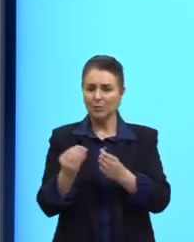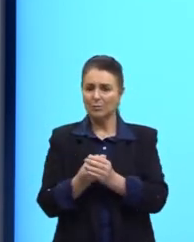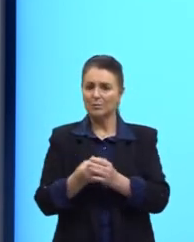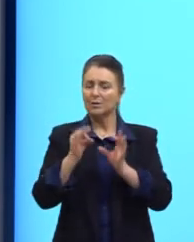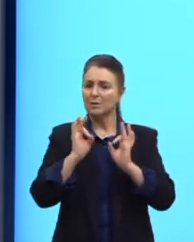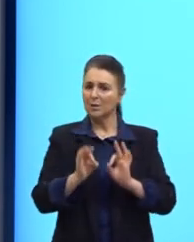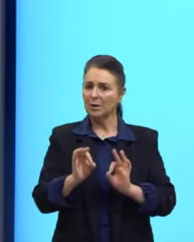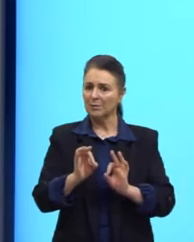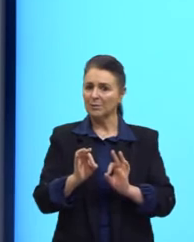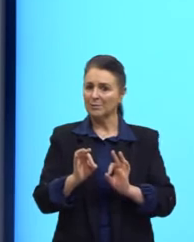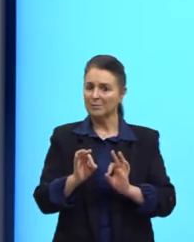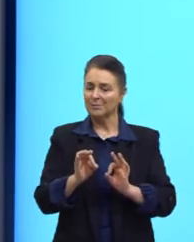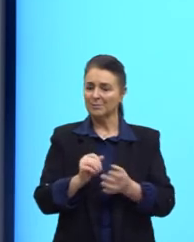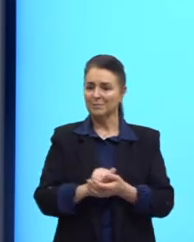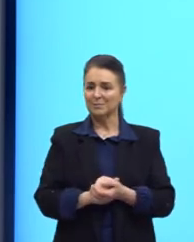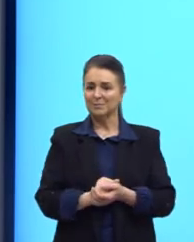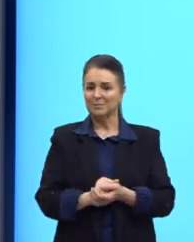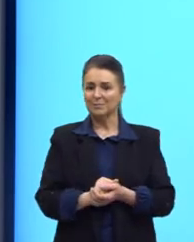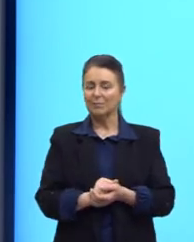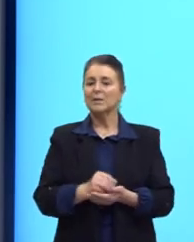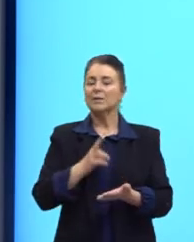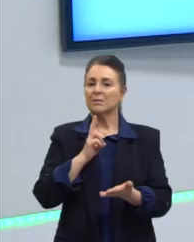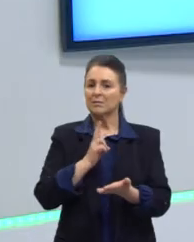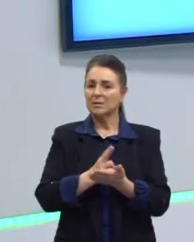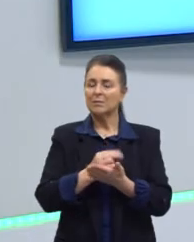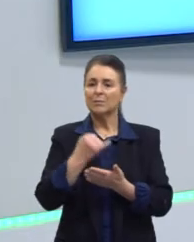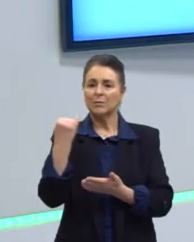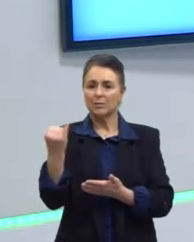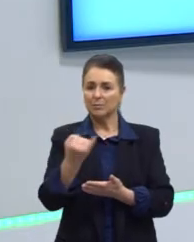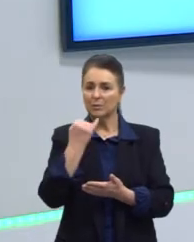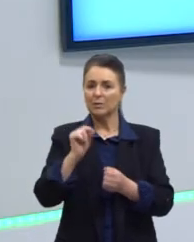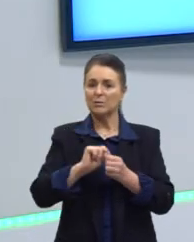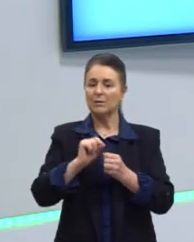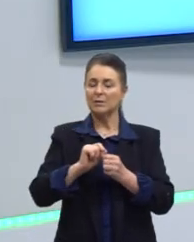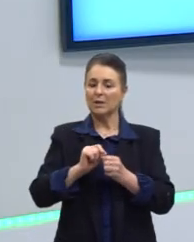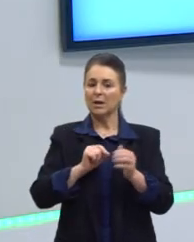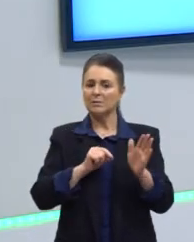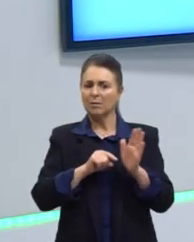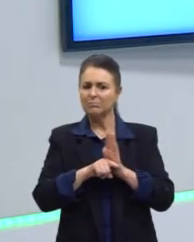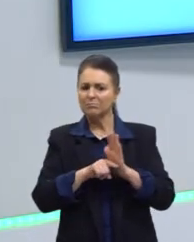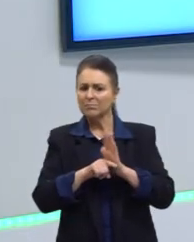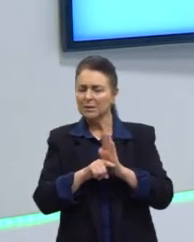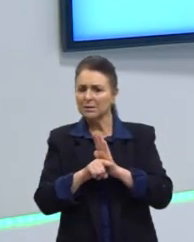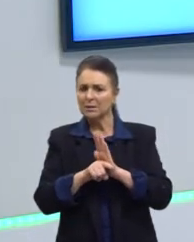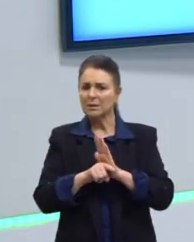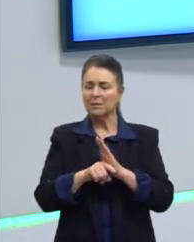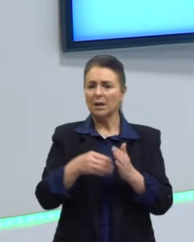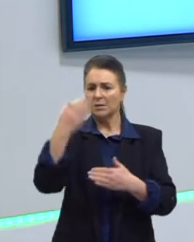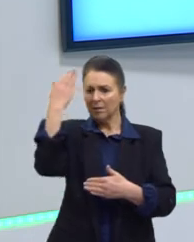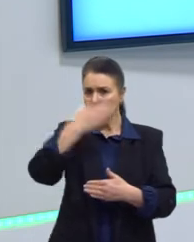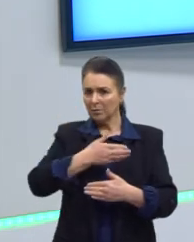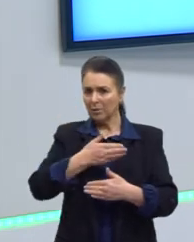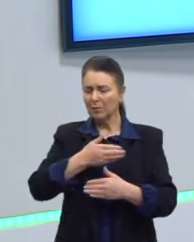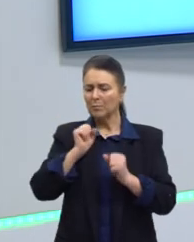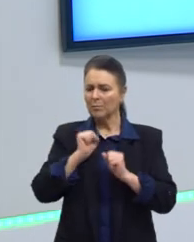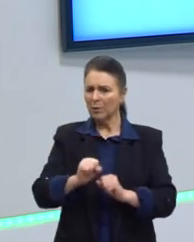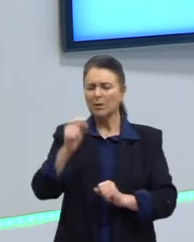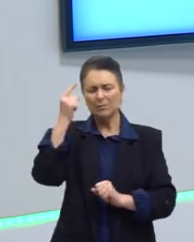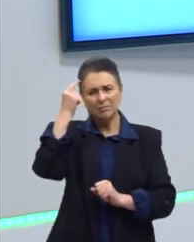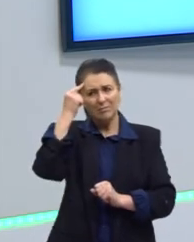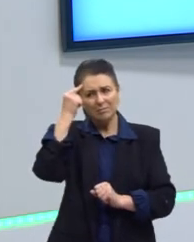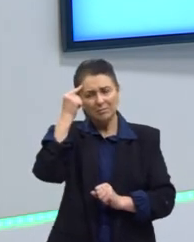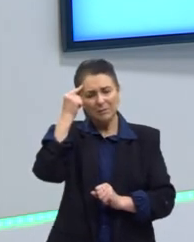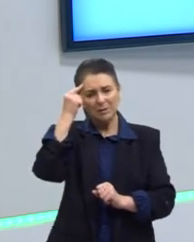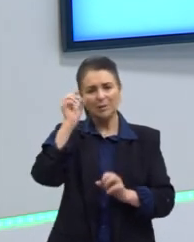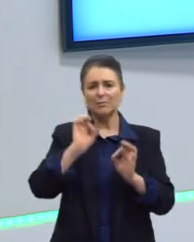se precisa verificar sempre é importante fazer essa verificação mesmo que seja fazer ali de cabeça ver se deu tudo certinho